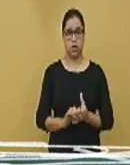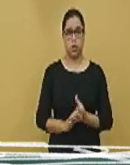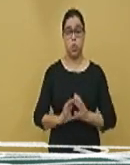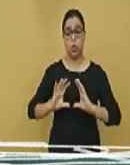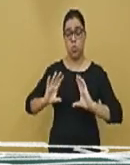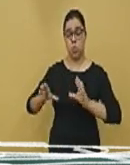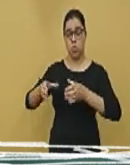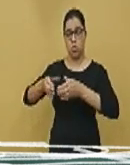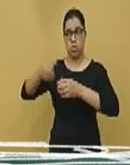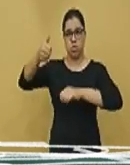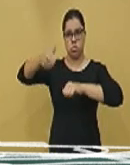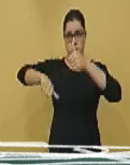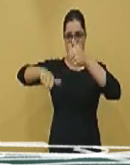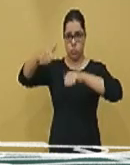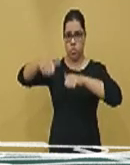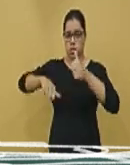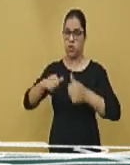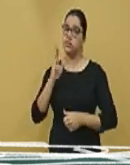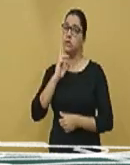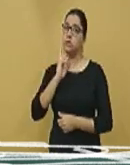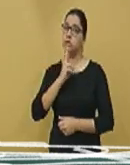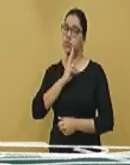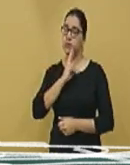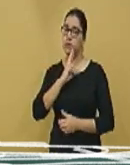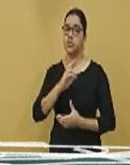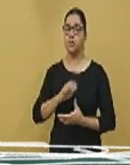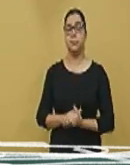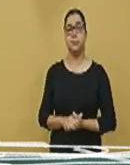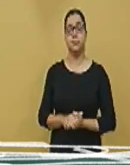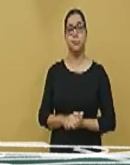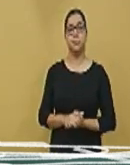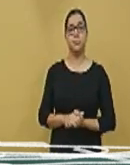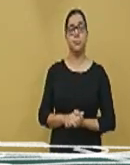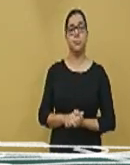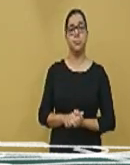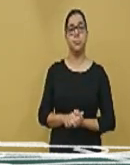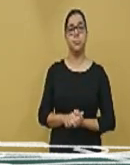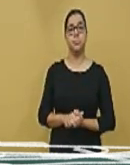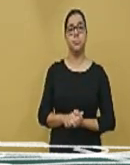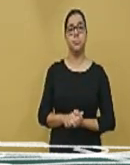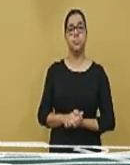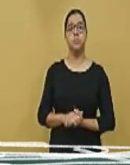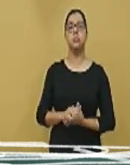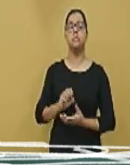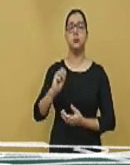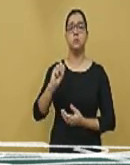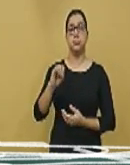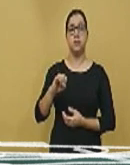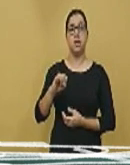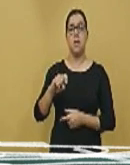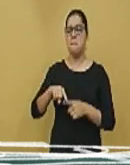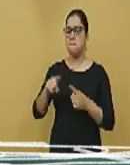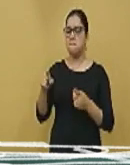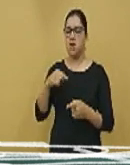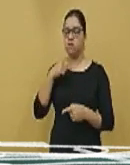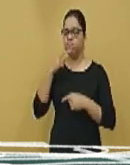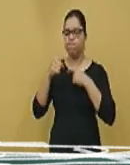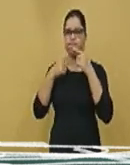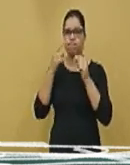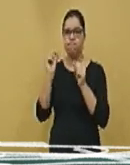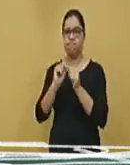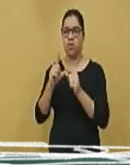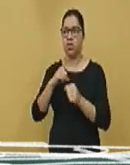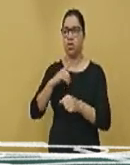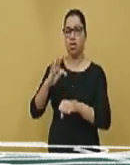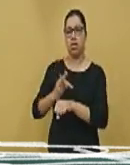avaliação da alimentação do RU, né, ela foi instituída, mas ela não funciona, porque é formada por